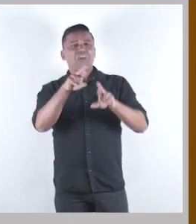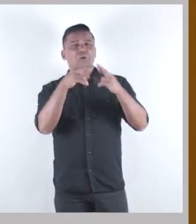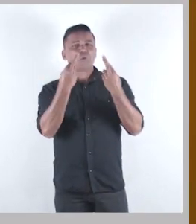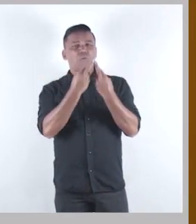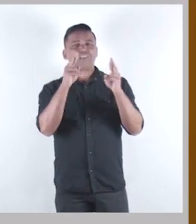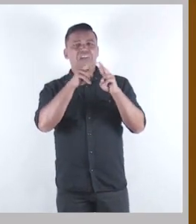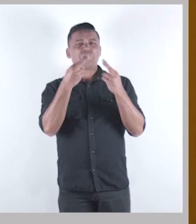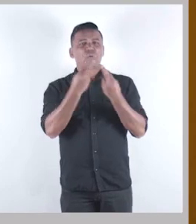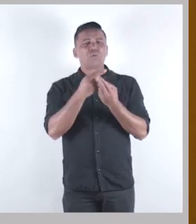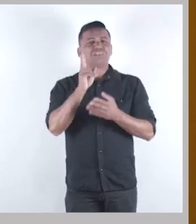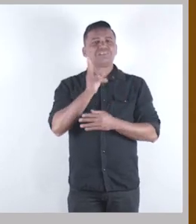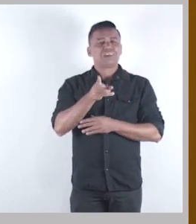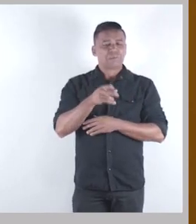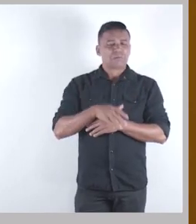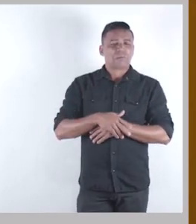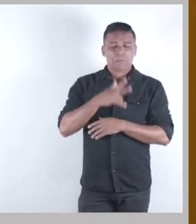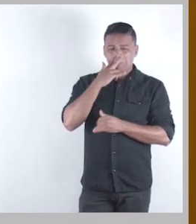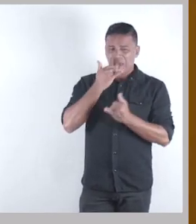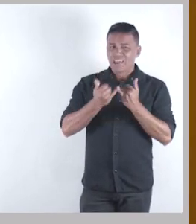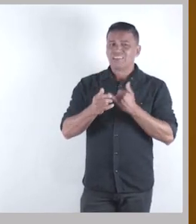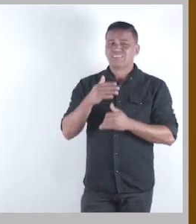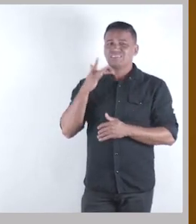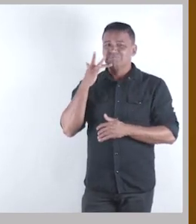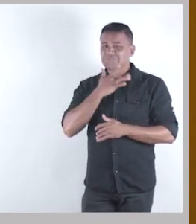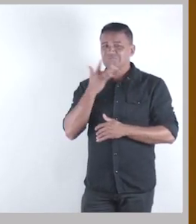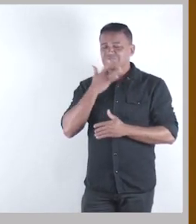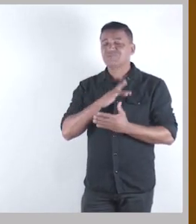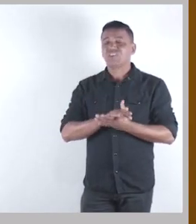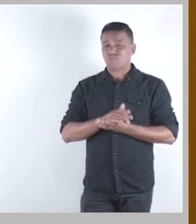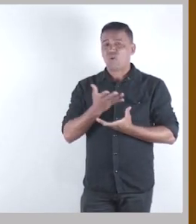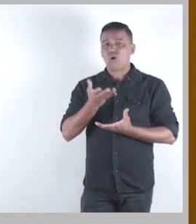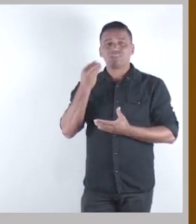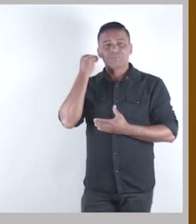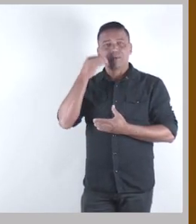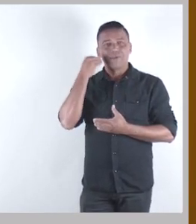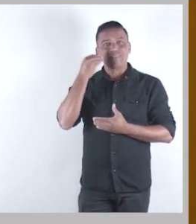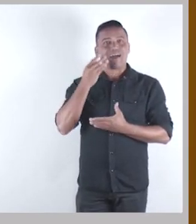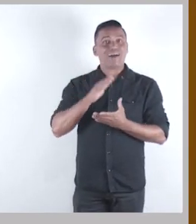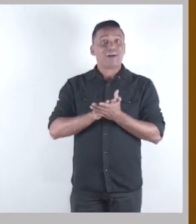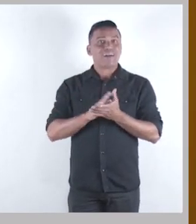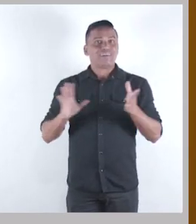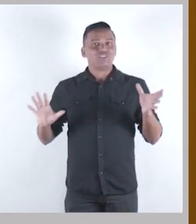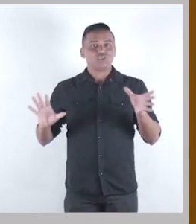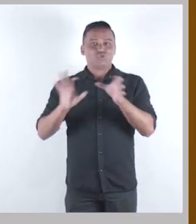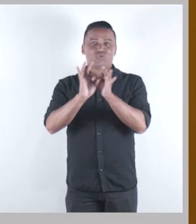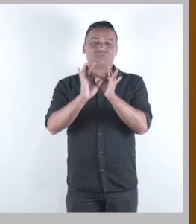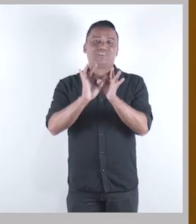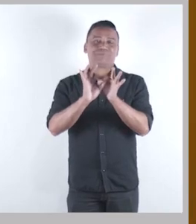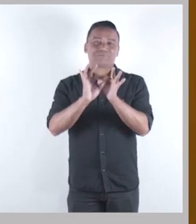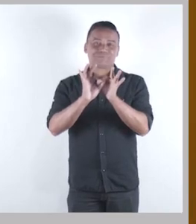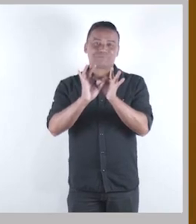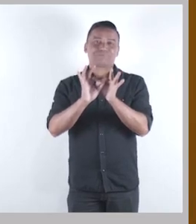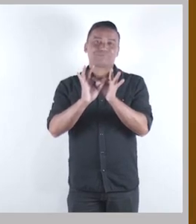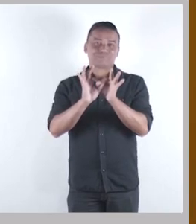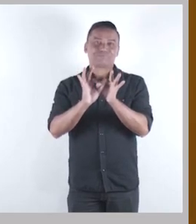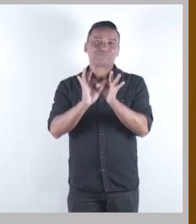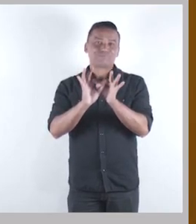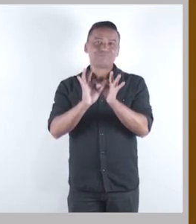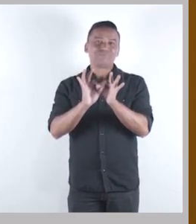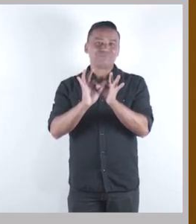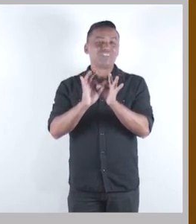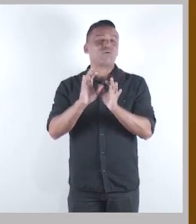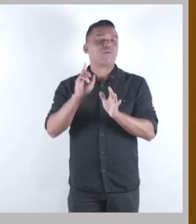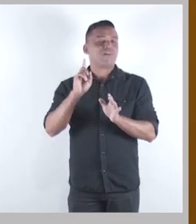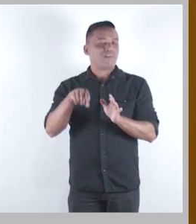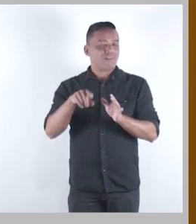essa uma coisa de ler razão. deve ter alguma coisa. Eu vou experimentar. E as pessoas acabaram se juntando, então, quer dizer, eu acho que é um grande ganho. Hoje